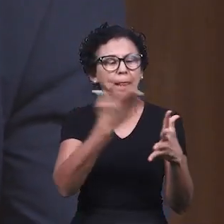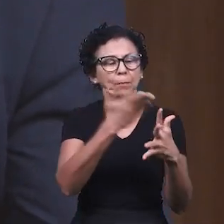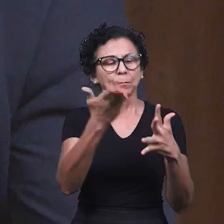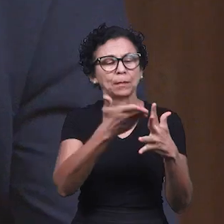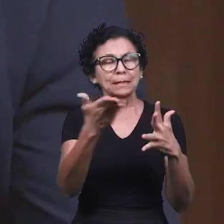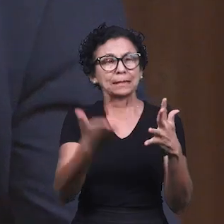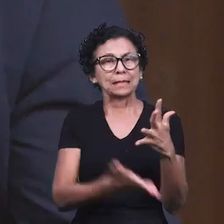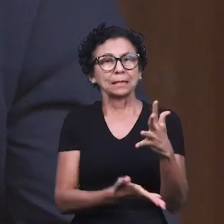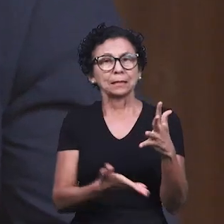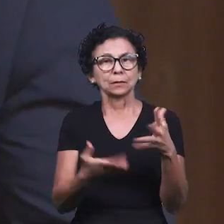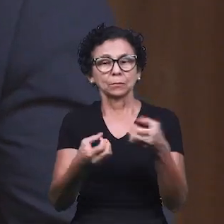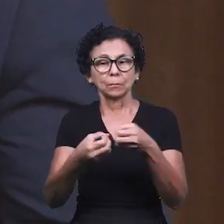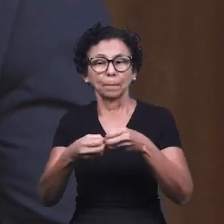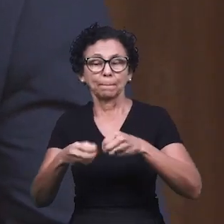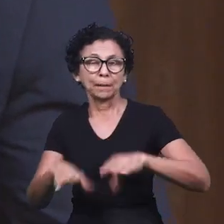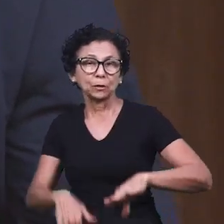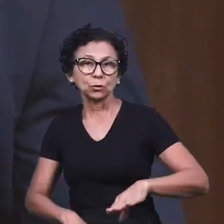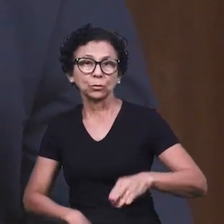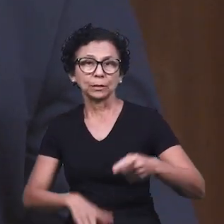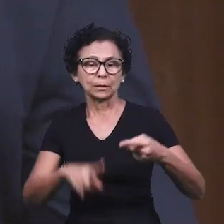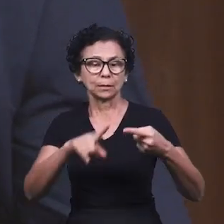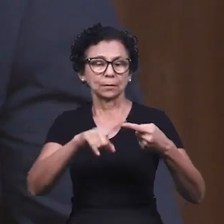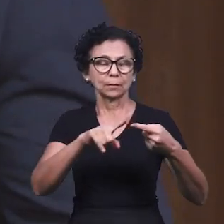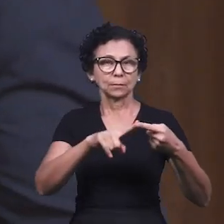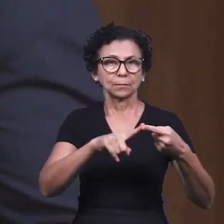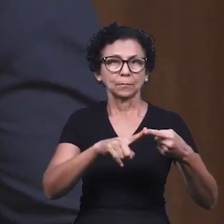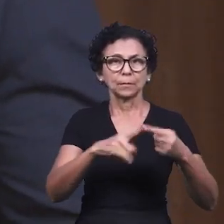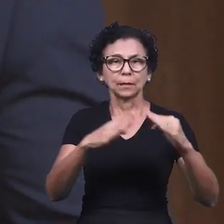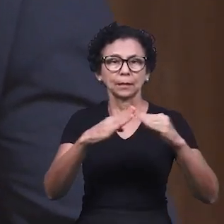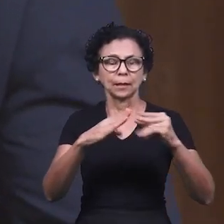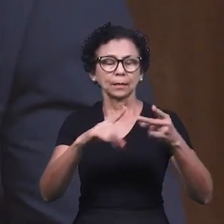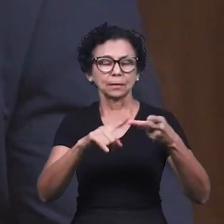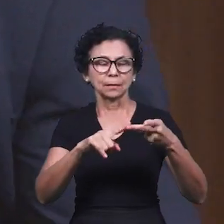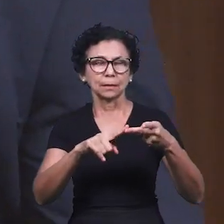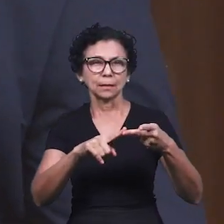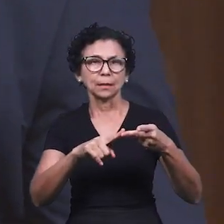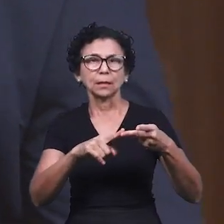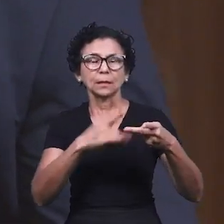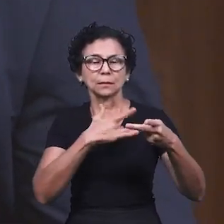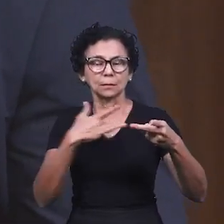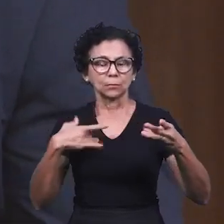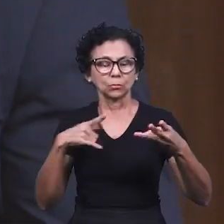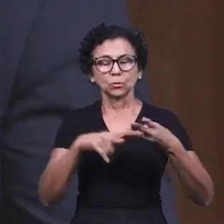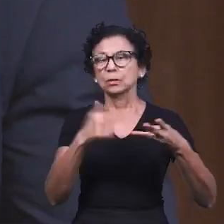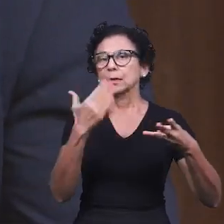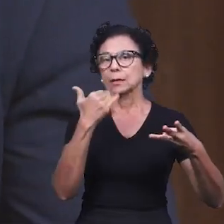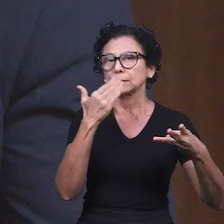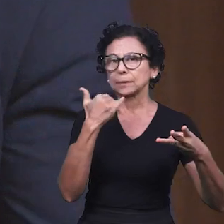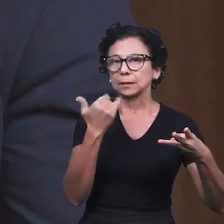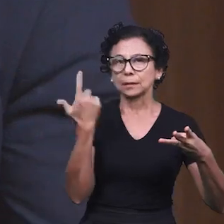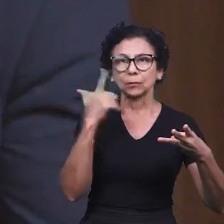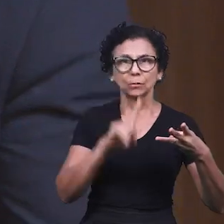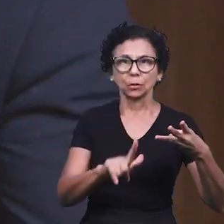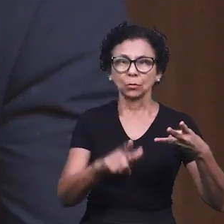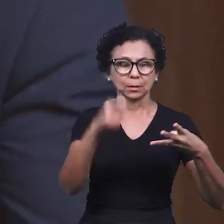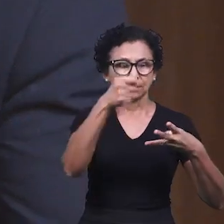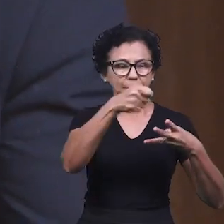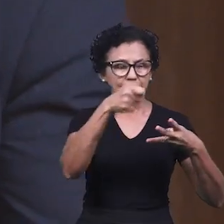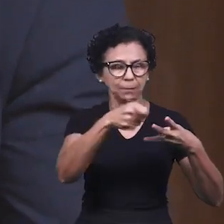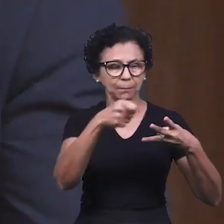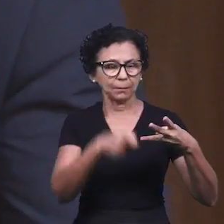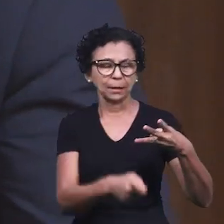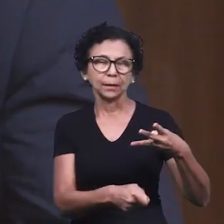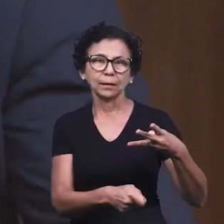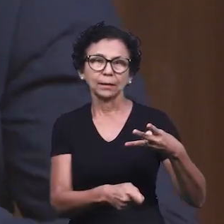a prejudicar esses 3 pilares, que são a moradia, a saúde e a alimentação, aí a lei do superendividamento ela